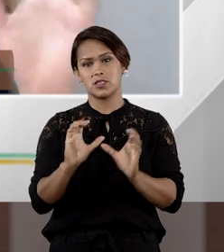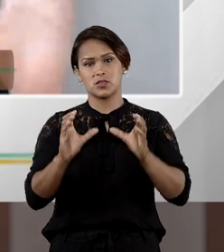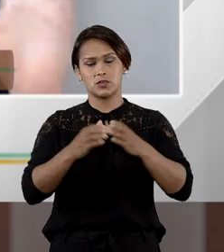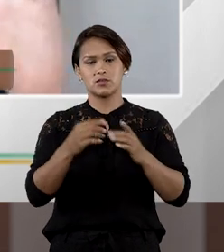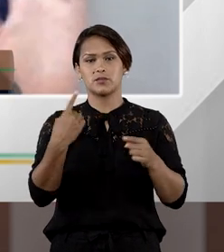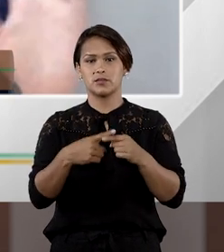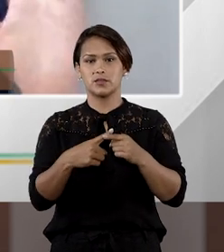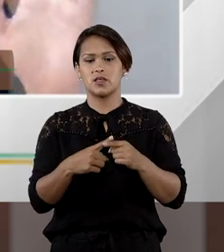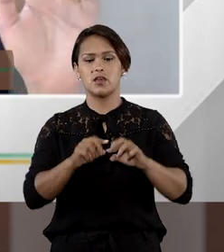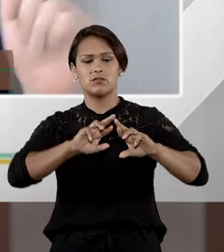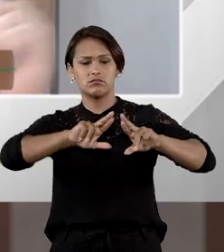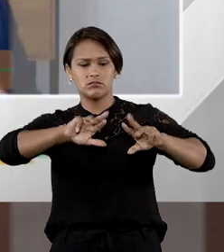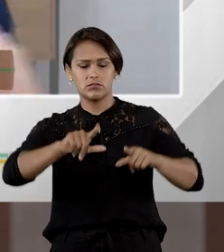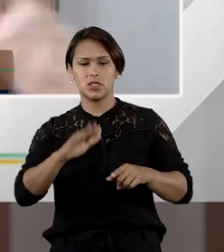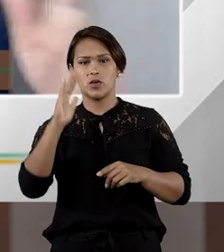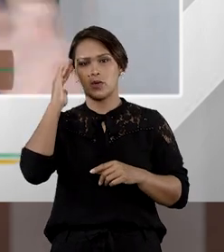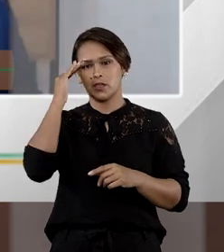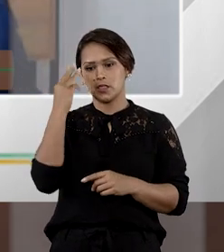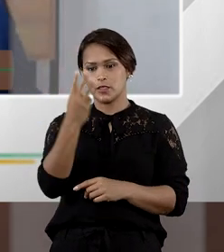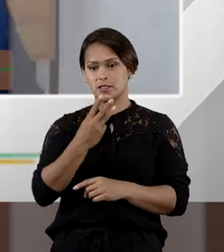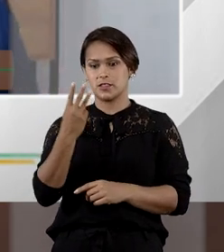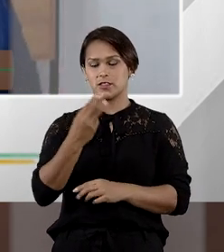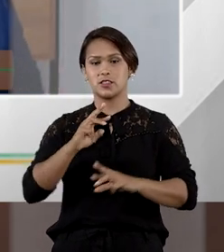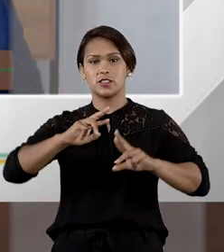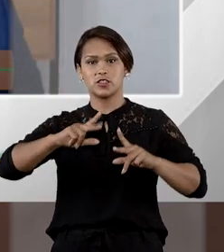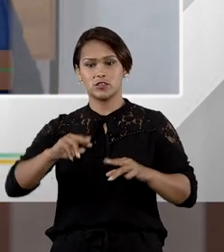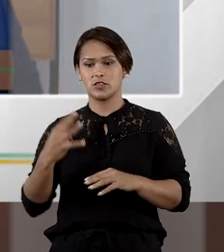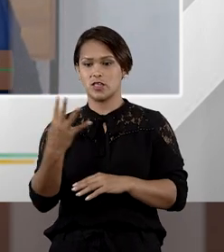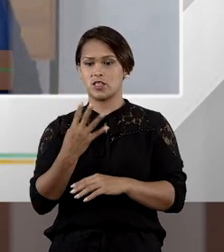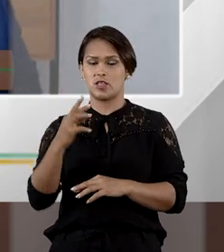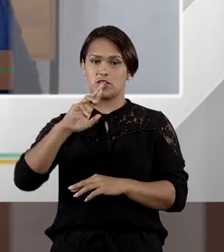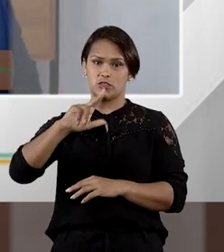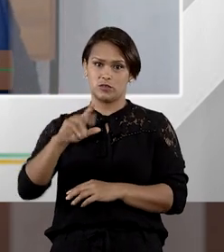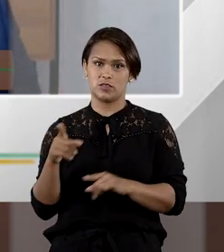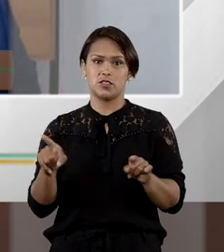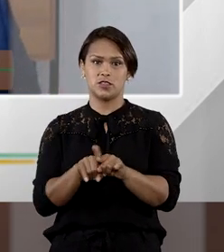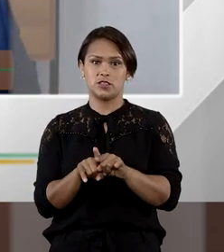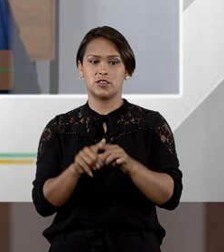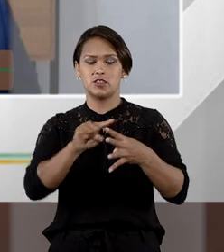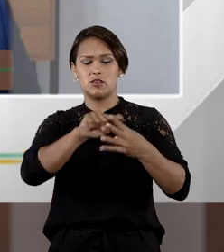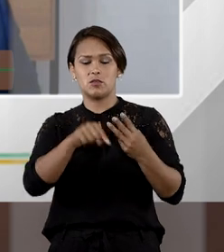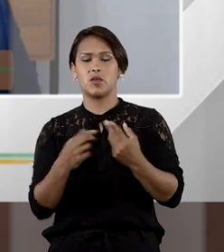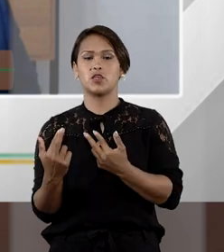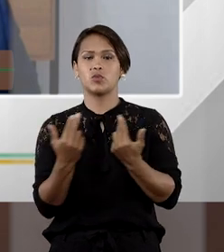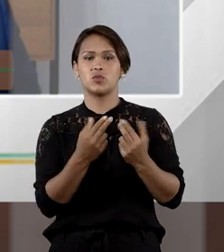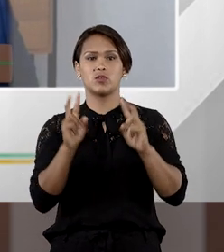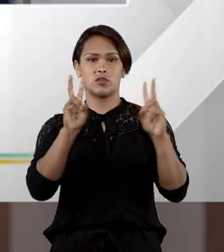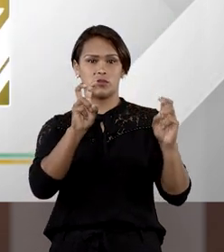porque existe uma interpretação da terceira e da quarta turma no STJ a respeito das questões de guarda.